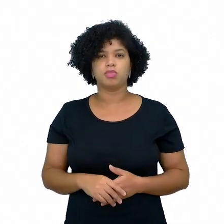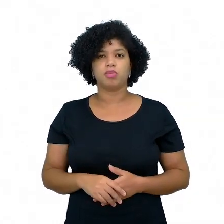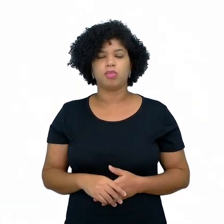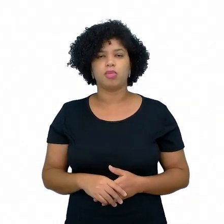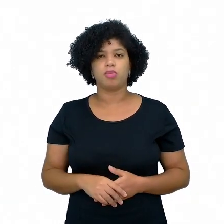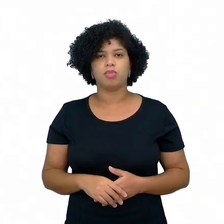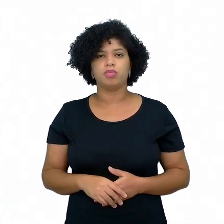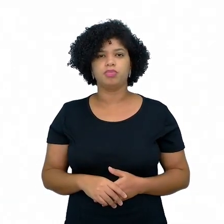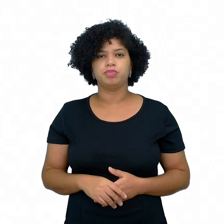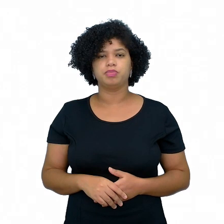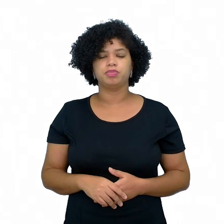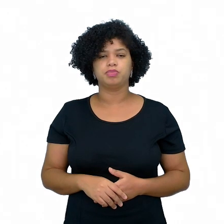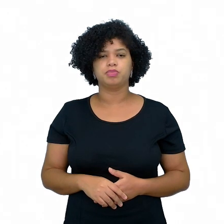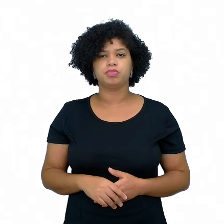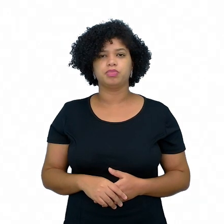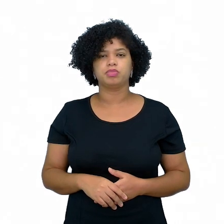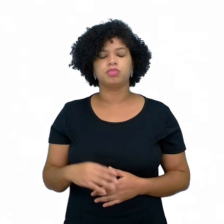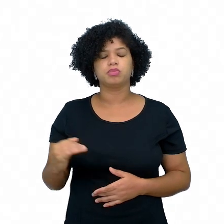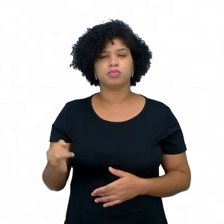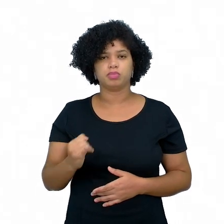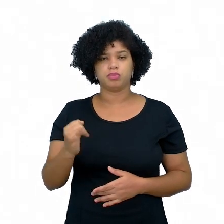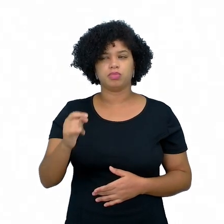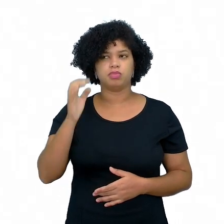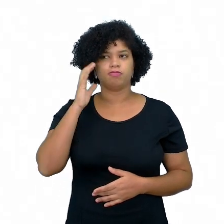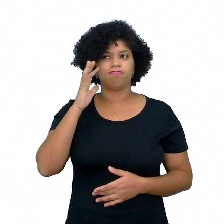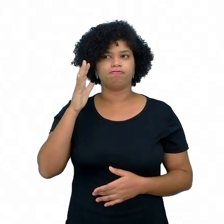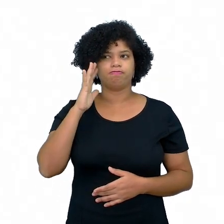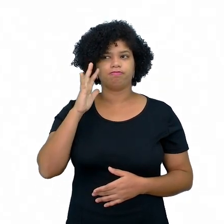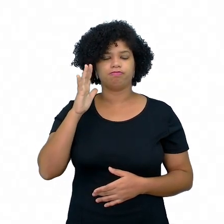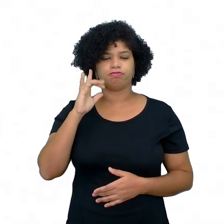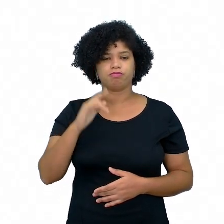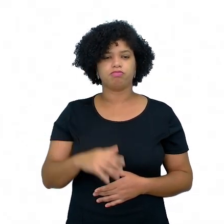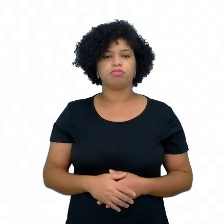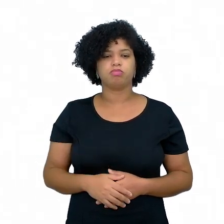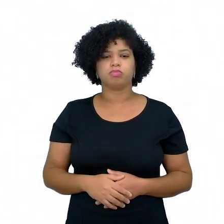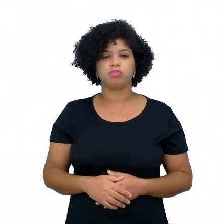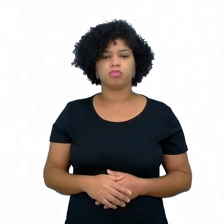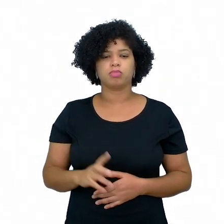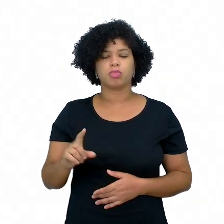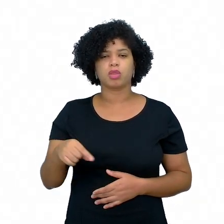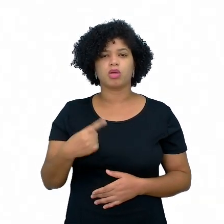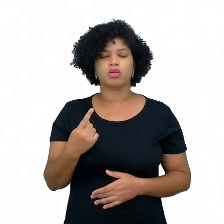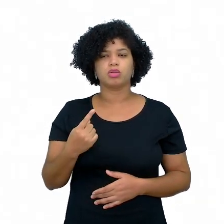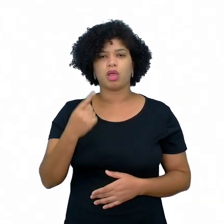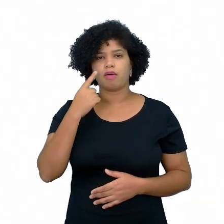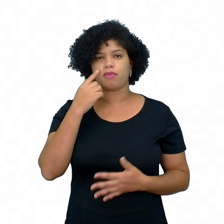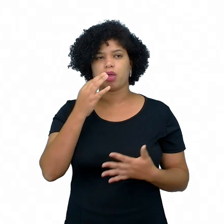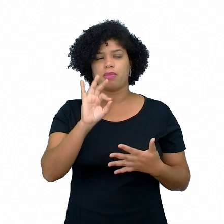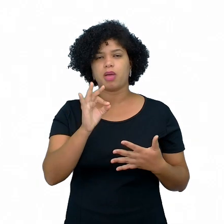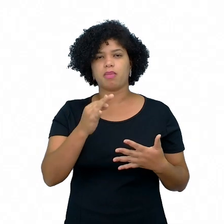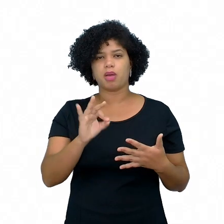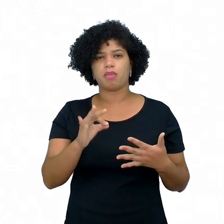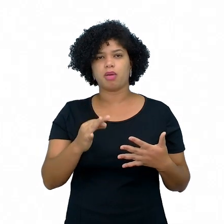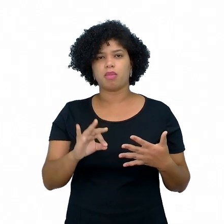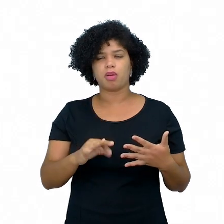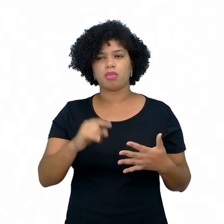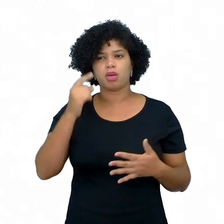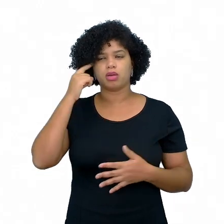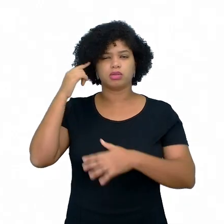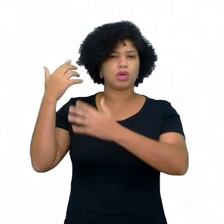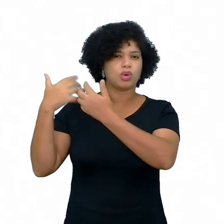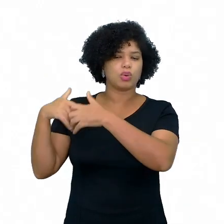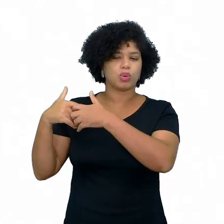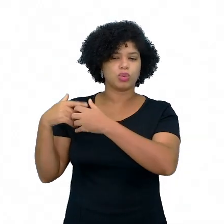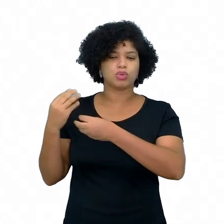esses questionamentos são importantes, tá? Para a gente estar verificando, refletir sobre como